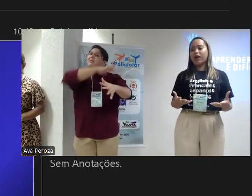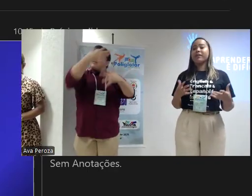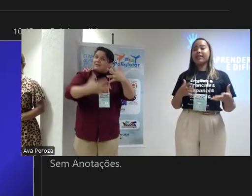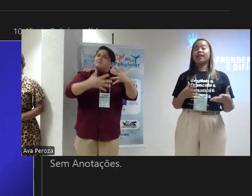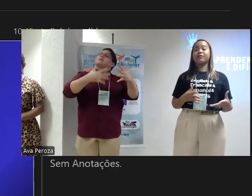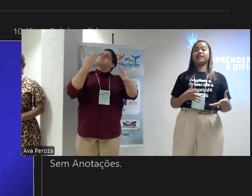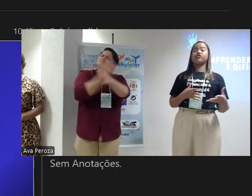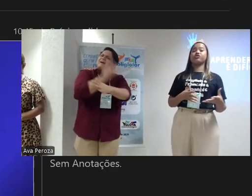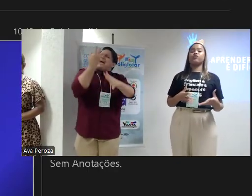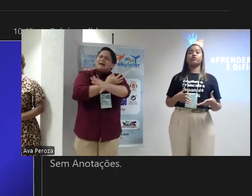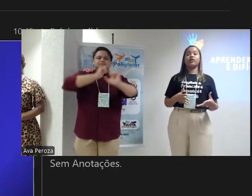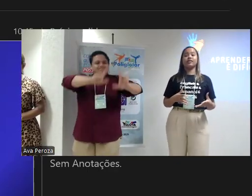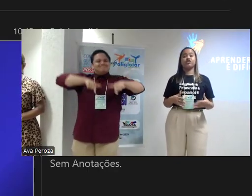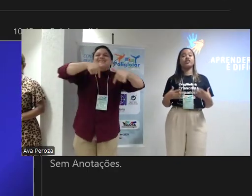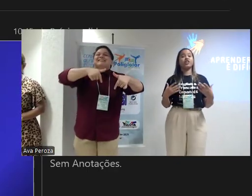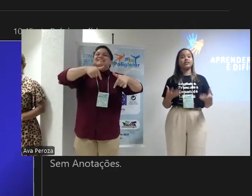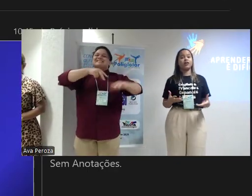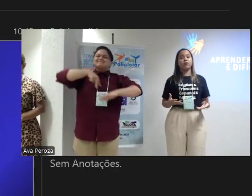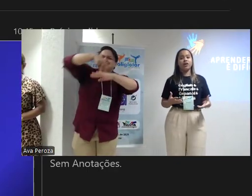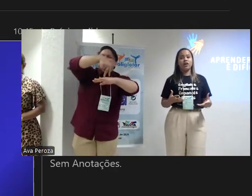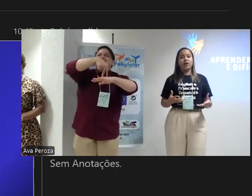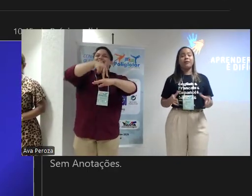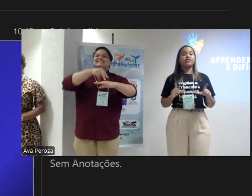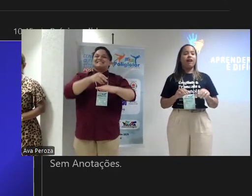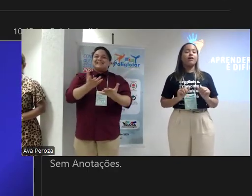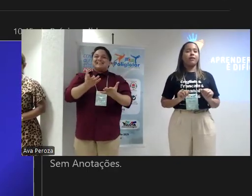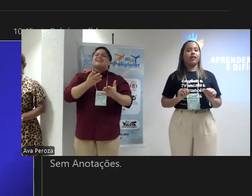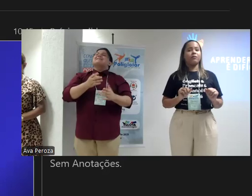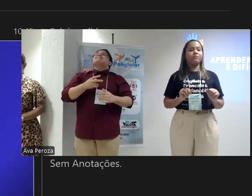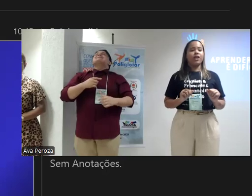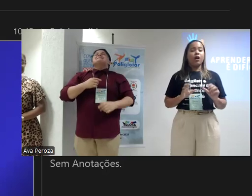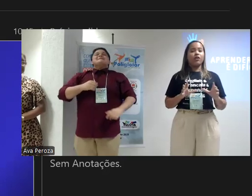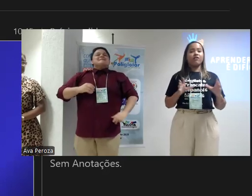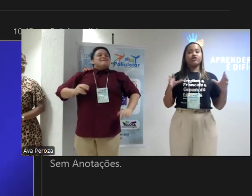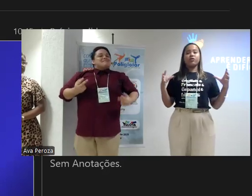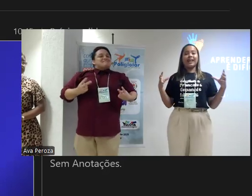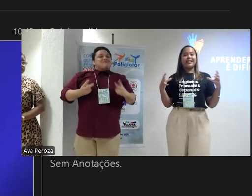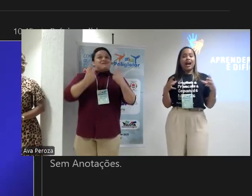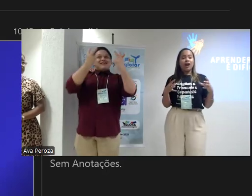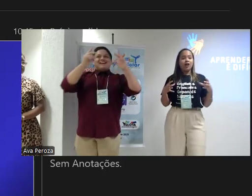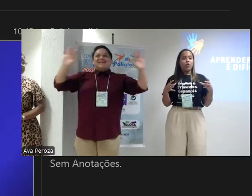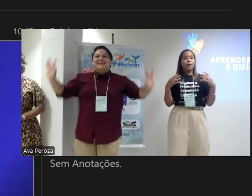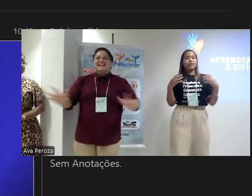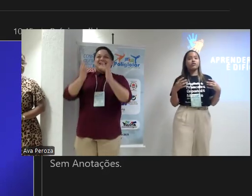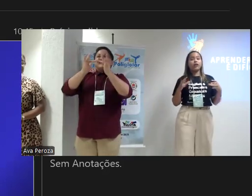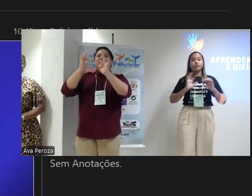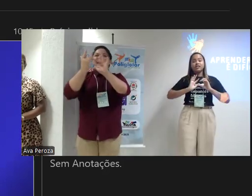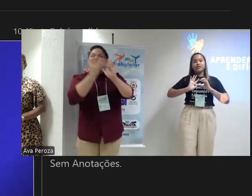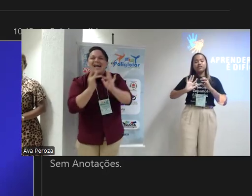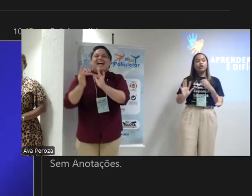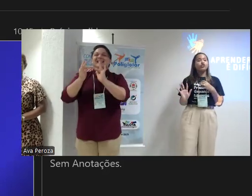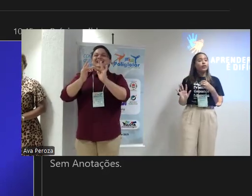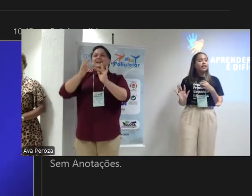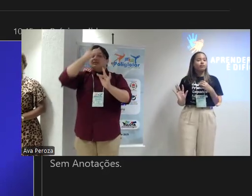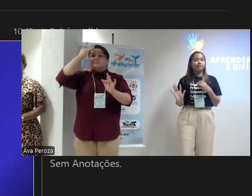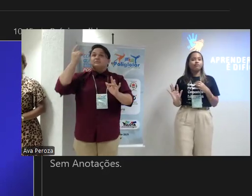esforço. Aprender Libras exige esforço, exige dedicação. Mas vale a pena, porque vai te conectar com a pessoa que muitas vezes